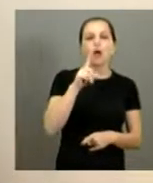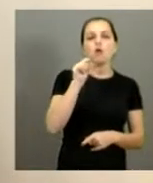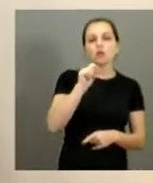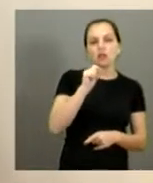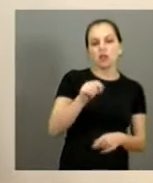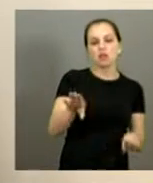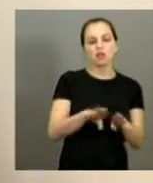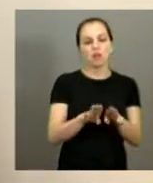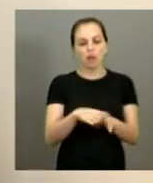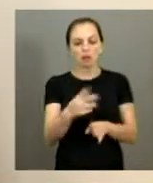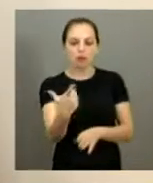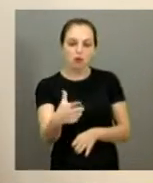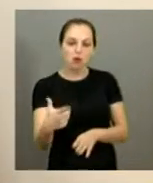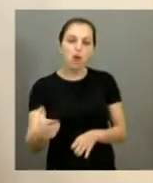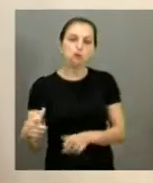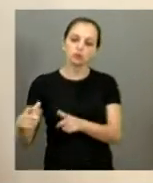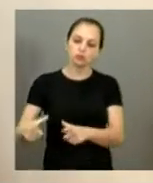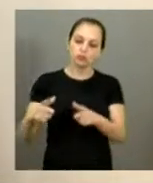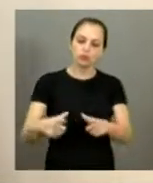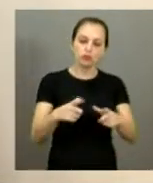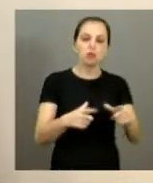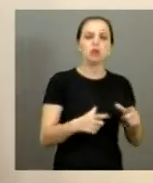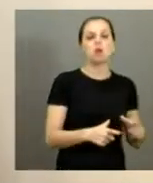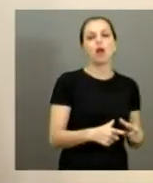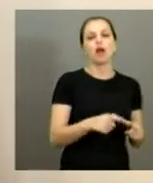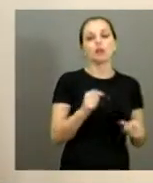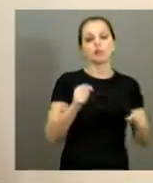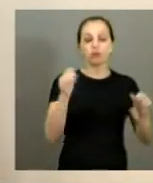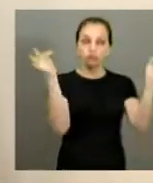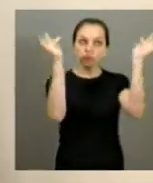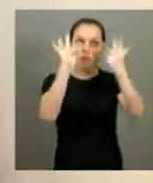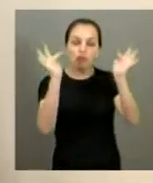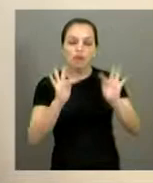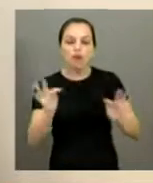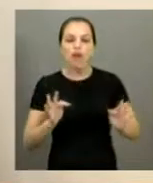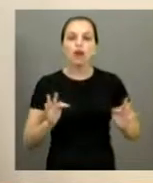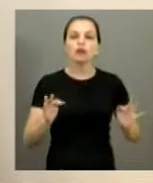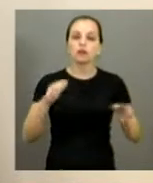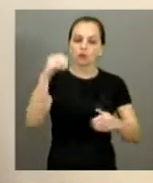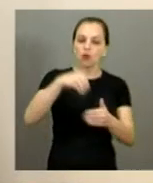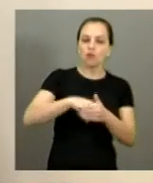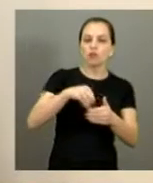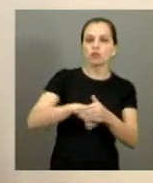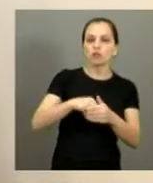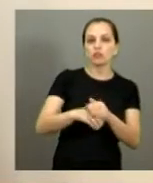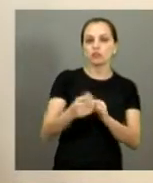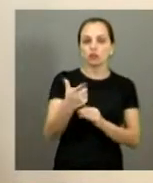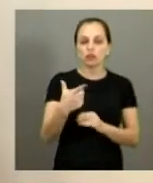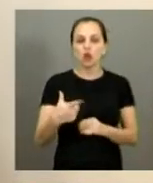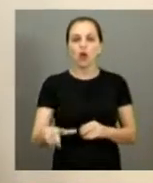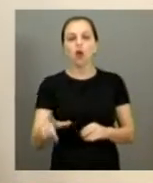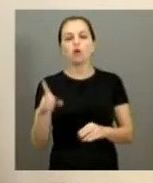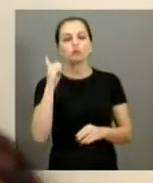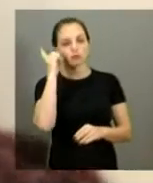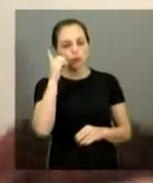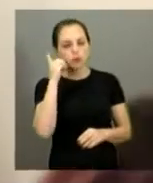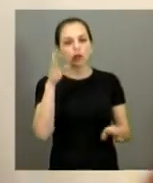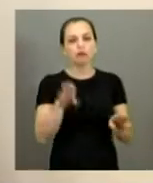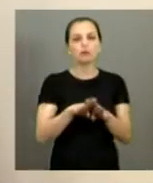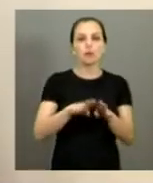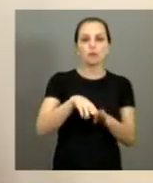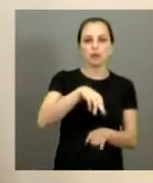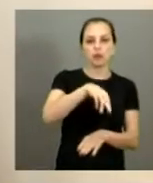também então eu estou feliz pela eleição desses dois deputados e também da márcia lia que foi vereadora conosco aqui